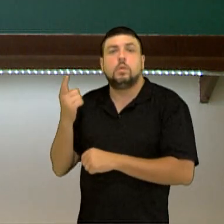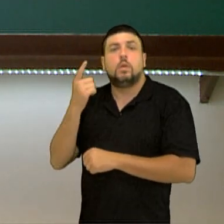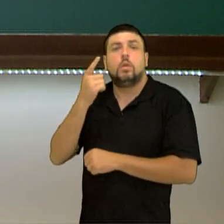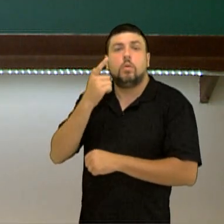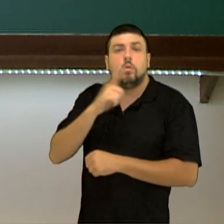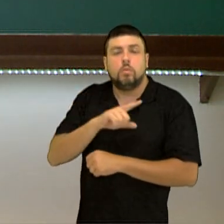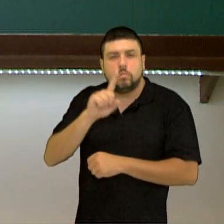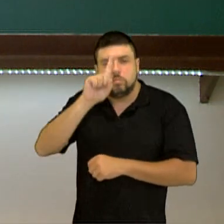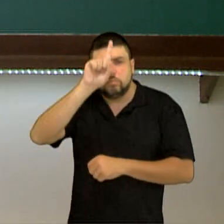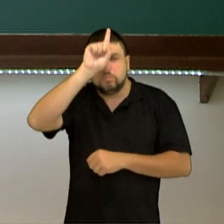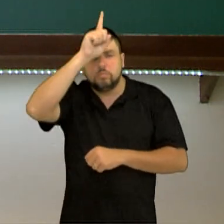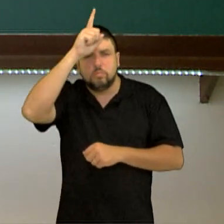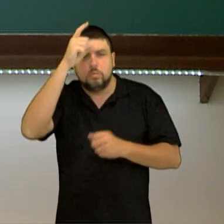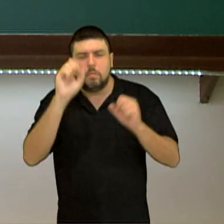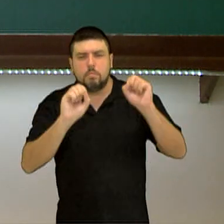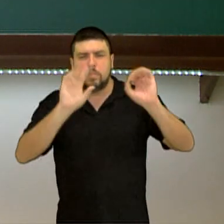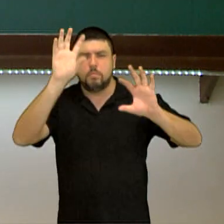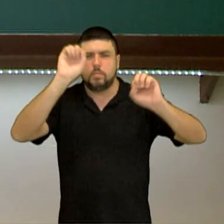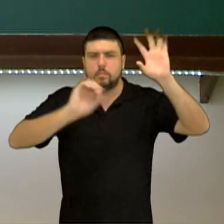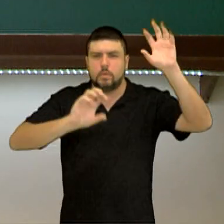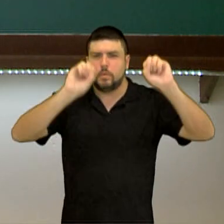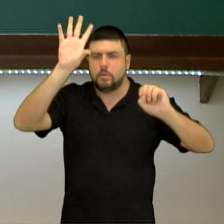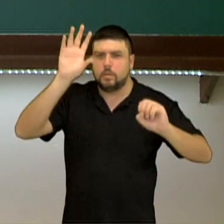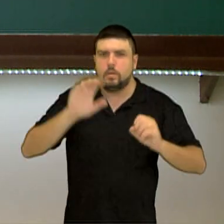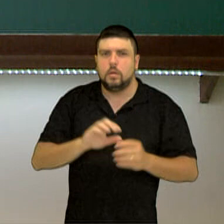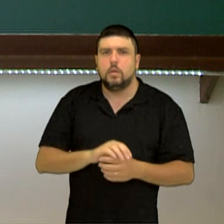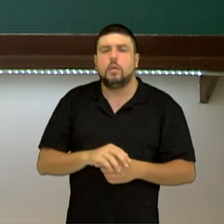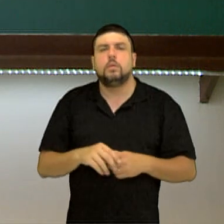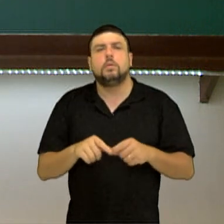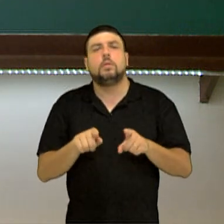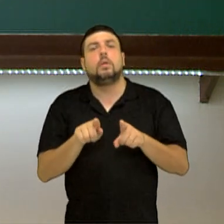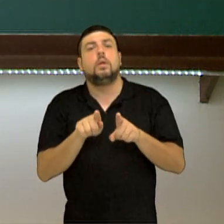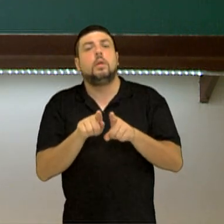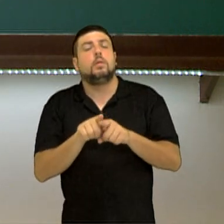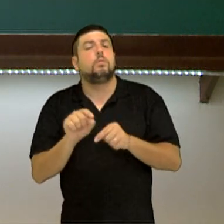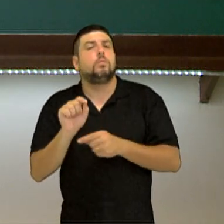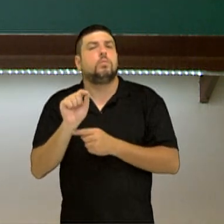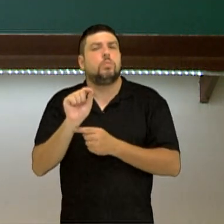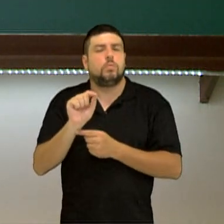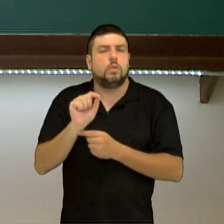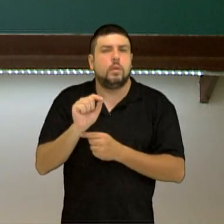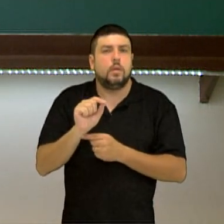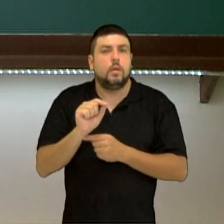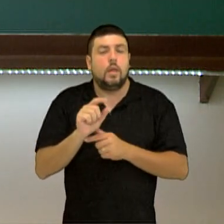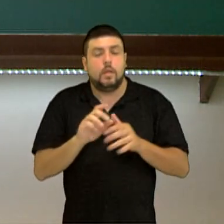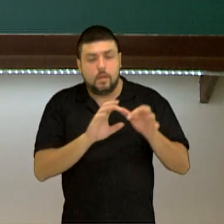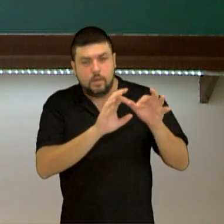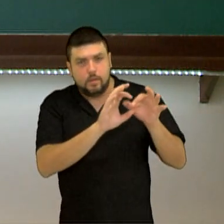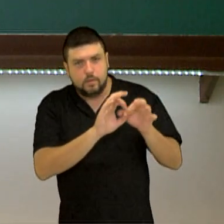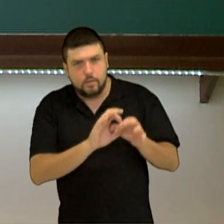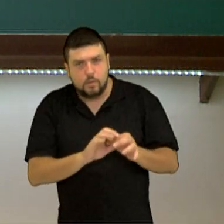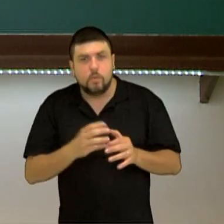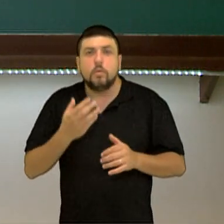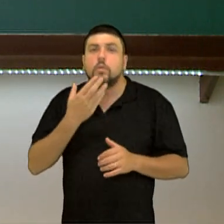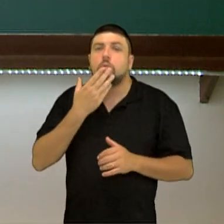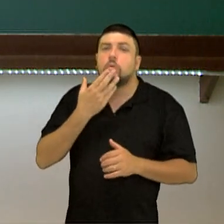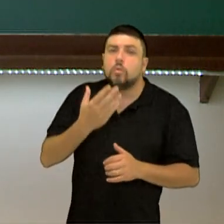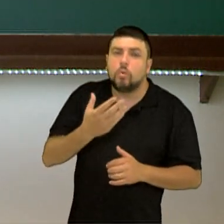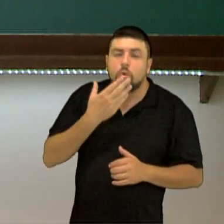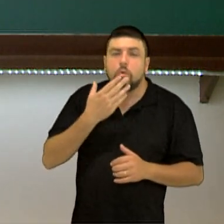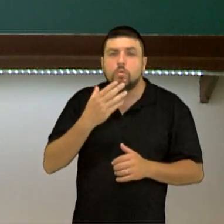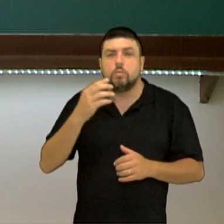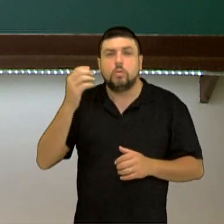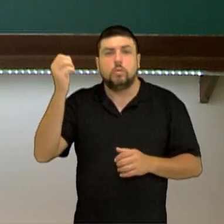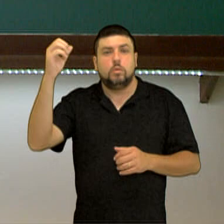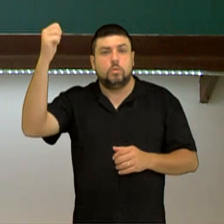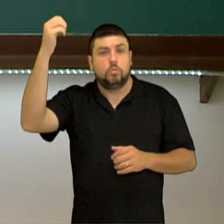de artifício, todo esse contexto de cores, né, de luz, ele